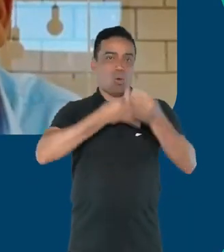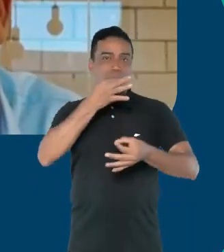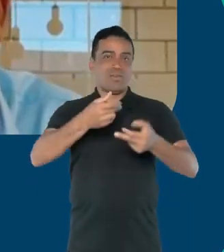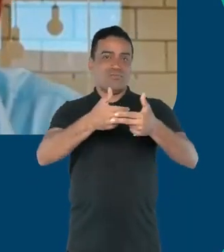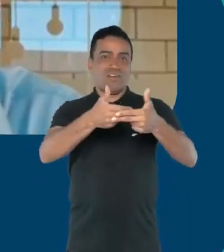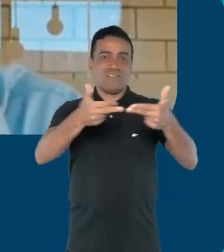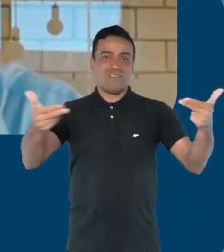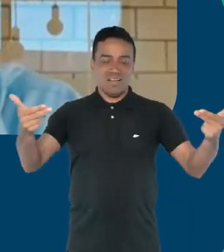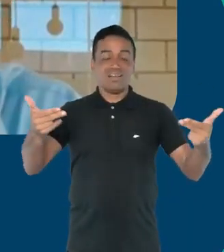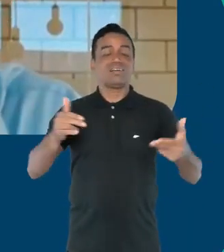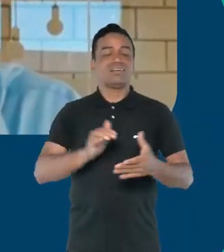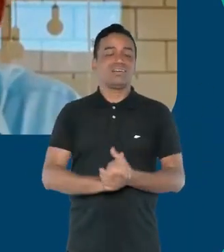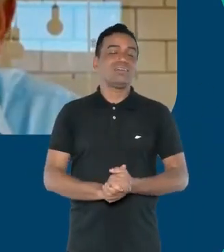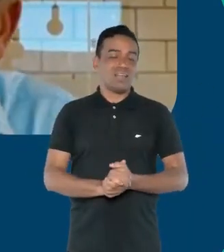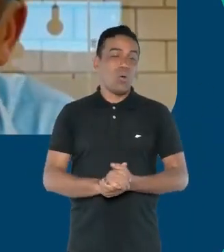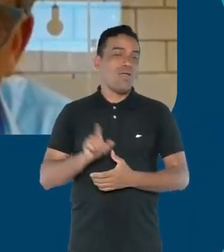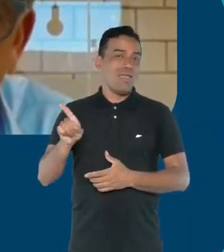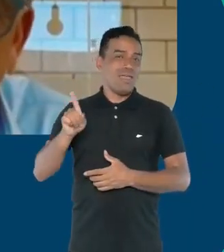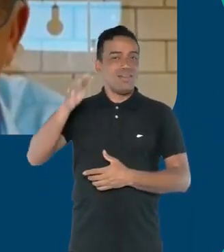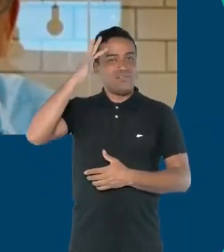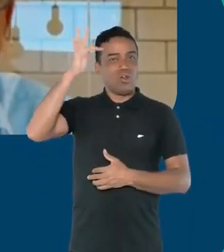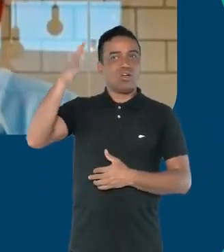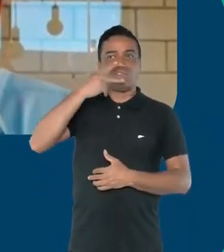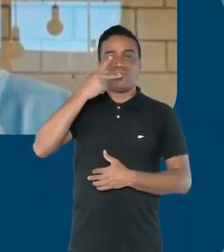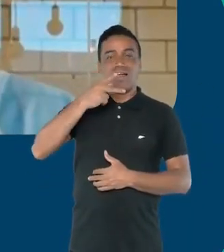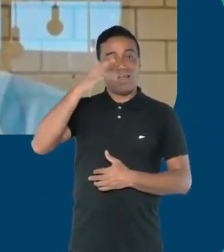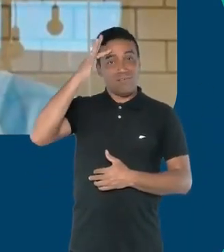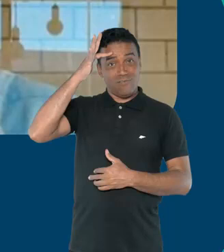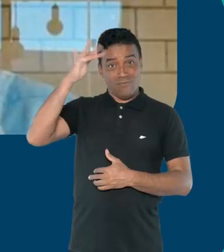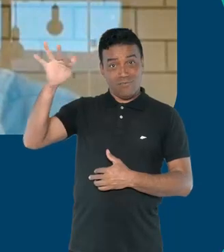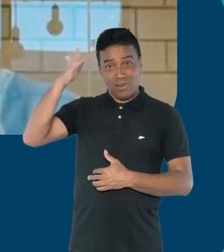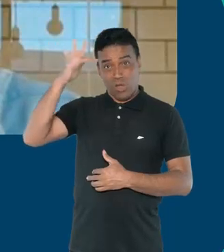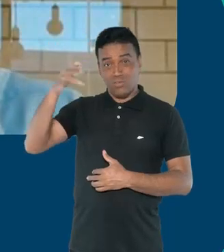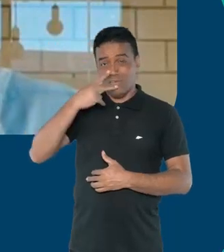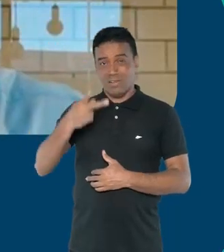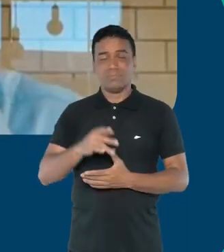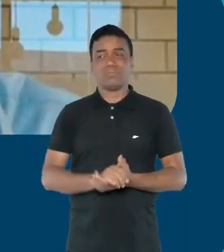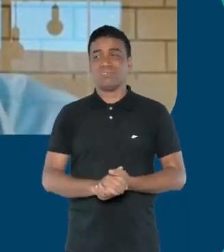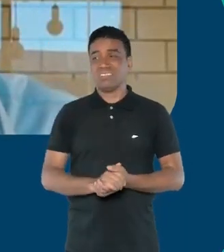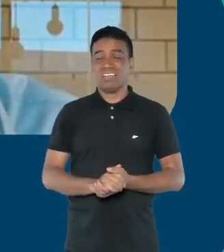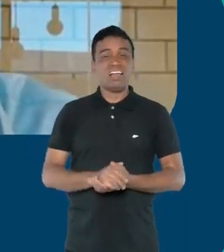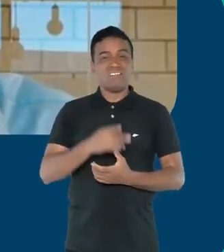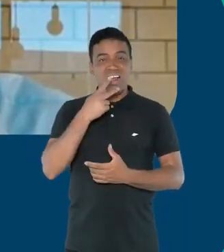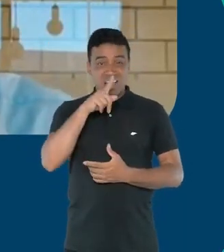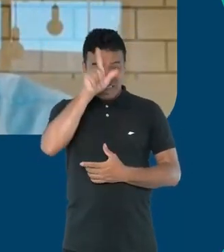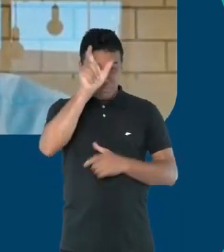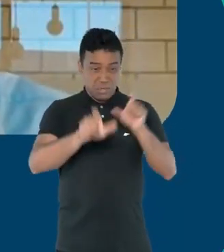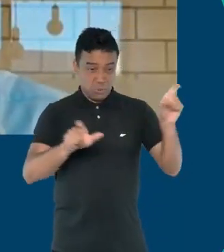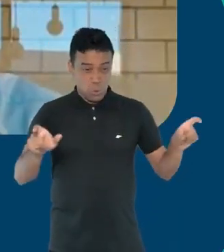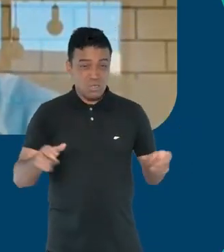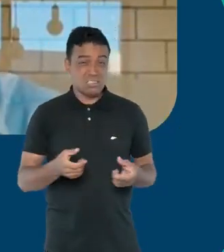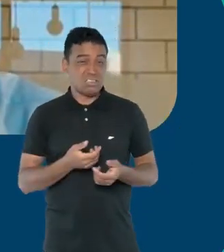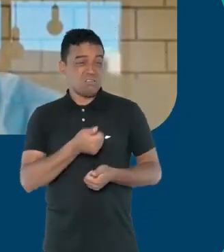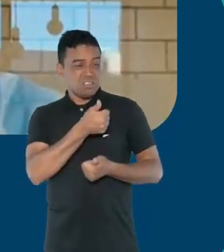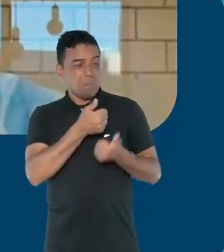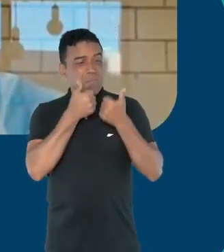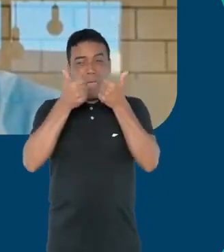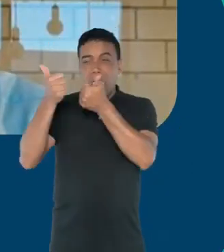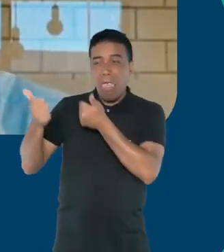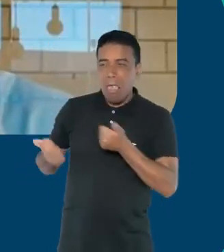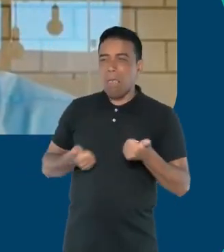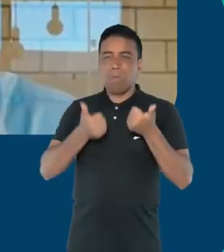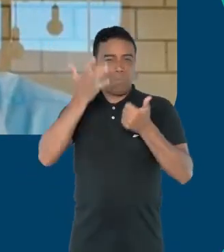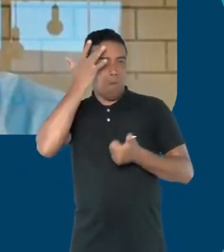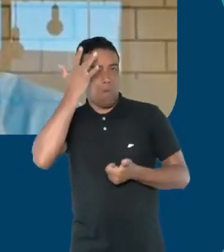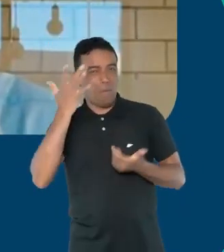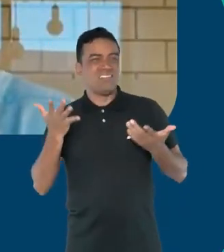alheias. Então, o Montaigne vai dizer: olha, esse negócio de querer que os outros falem bem de você não dá certo, é melhor você